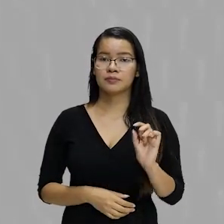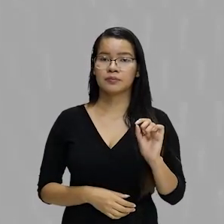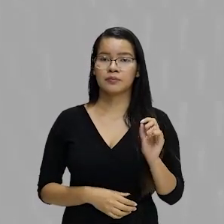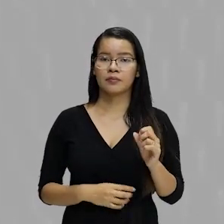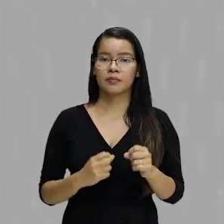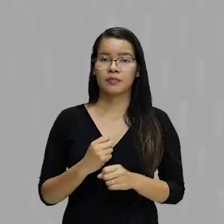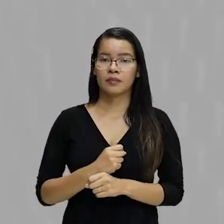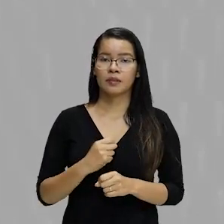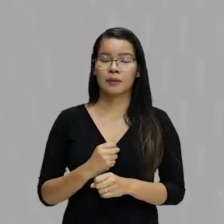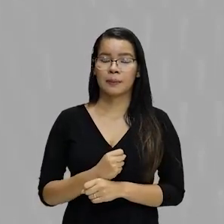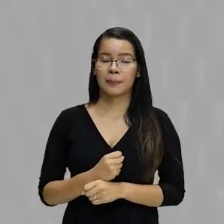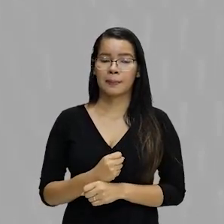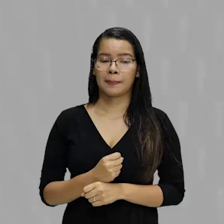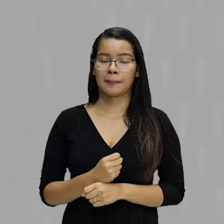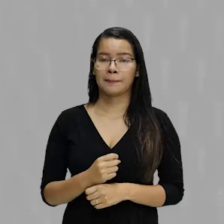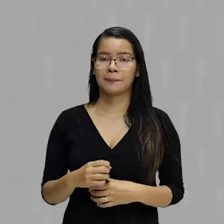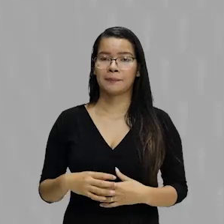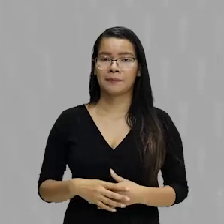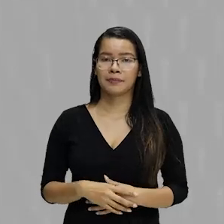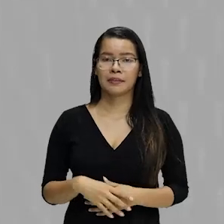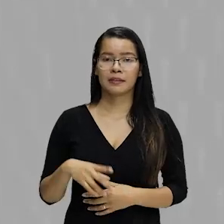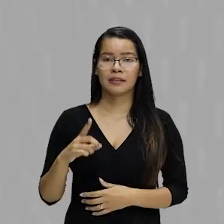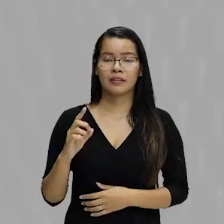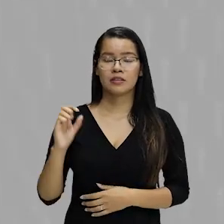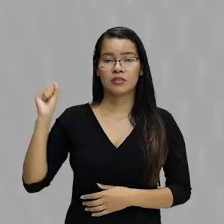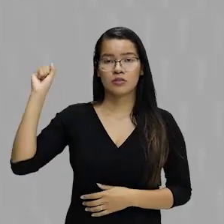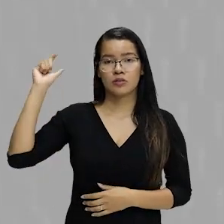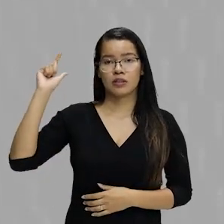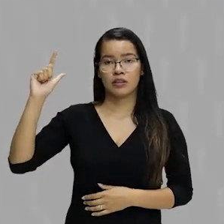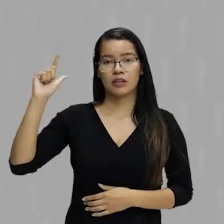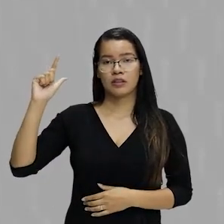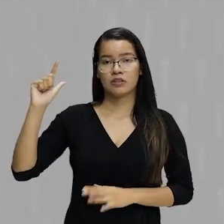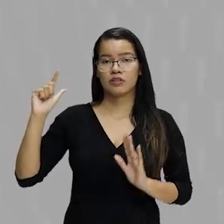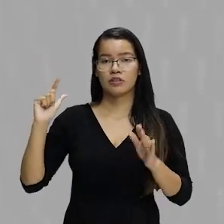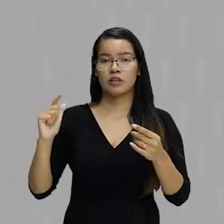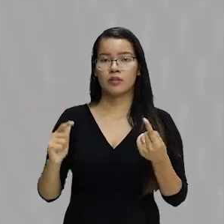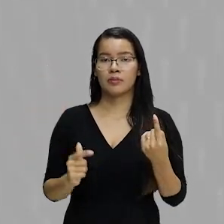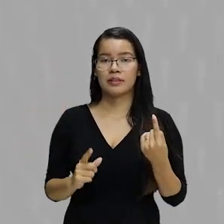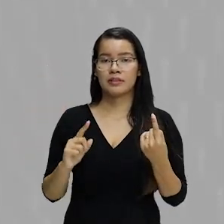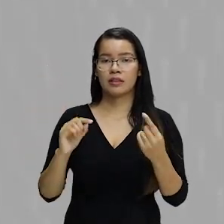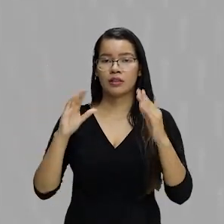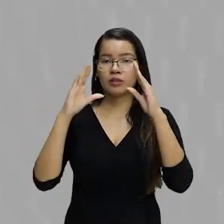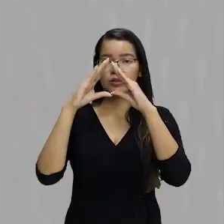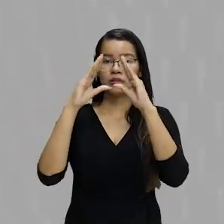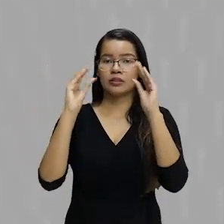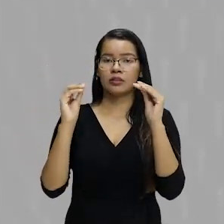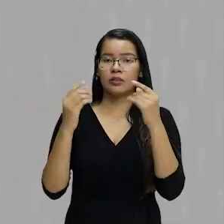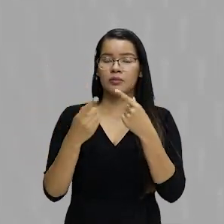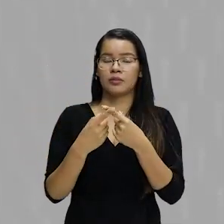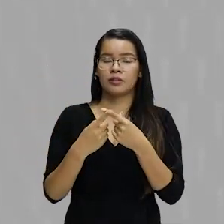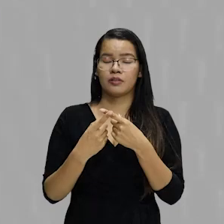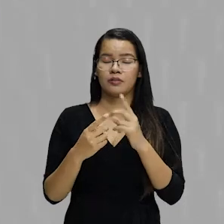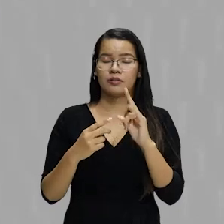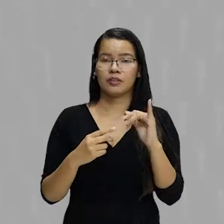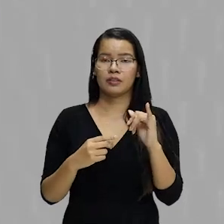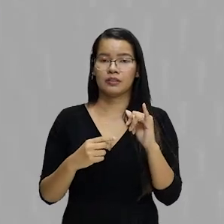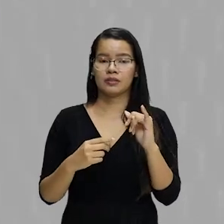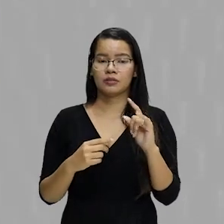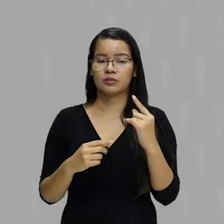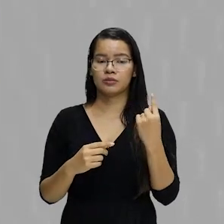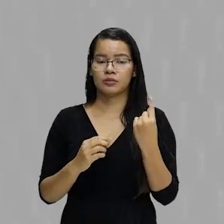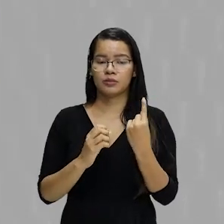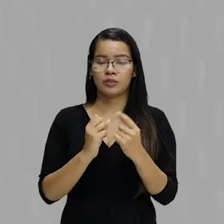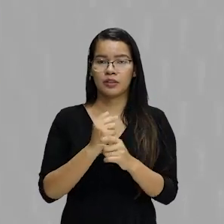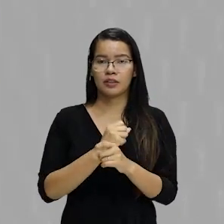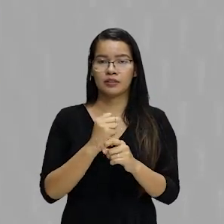o ano, nós dizemos que o ano ele é solar e o mês ele é lunar, porque quem vai datar o ano vai